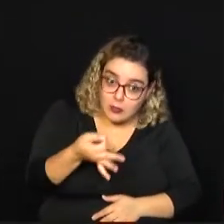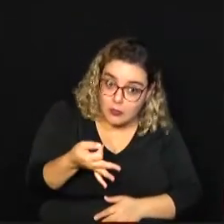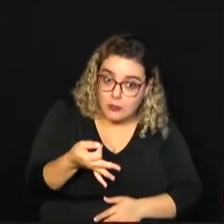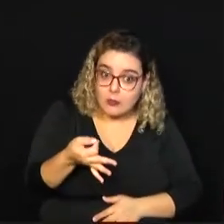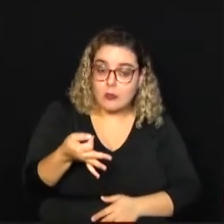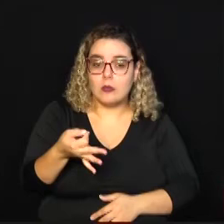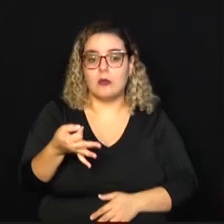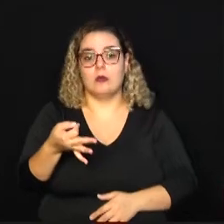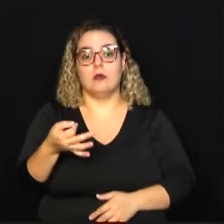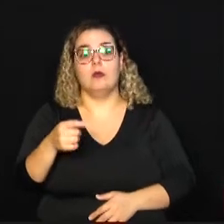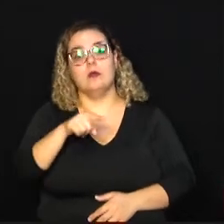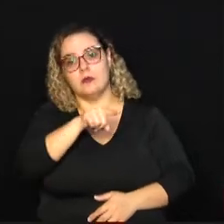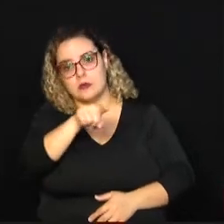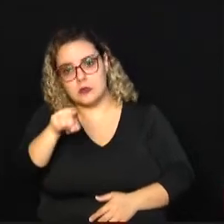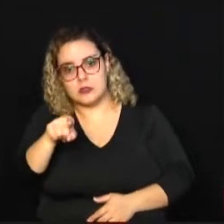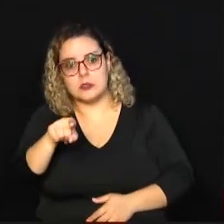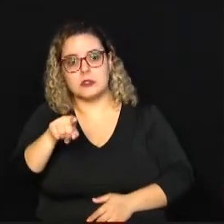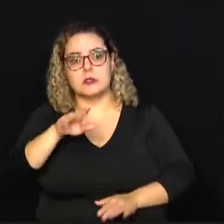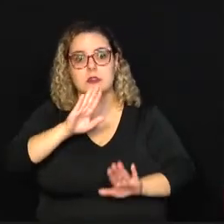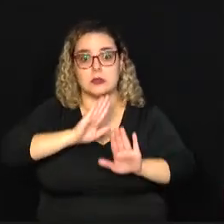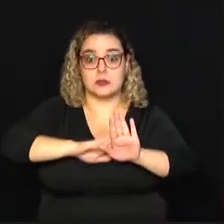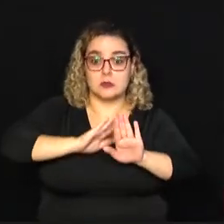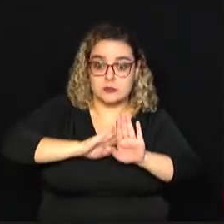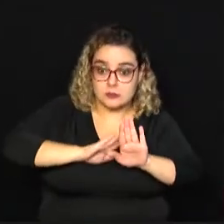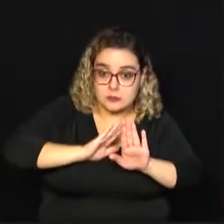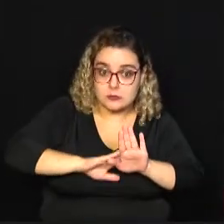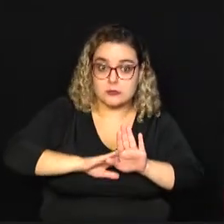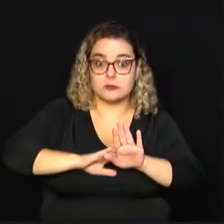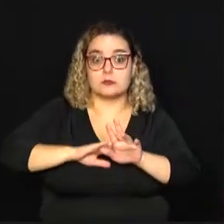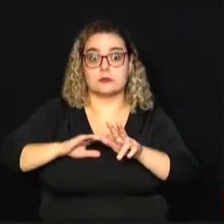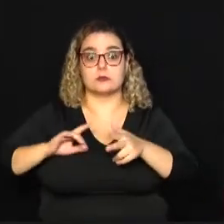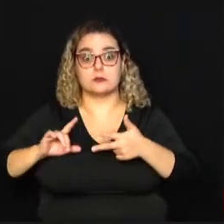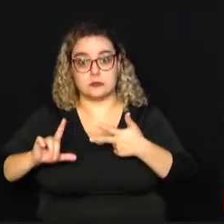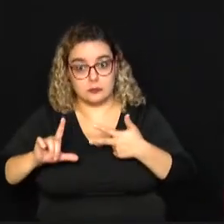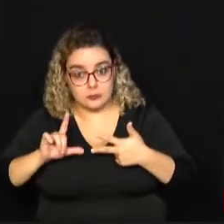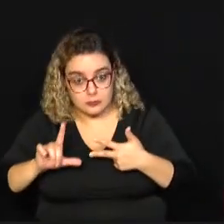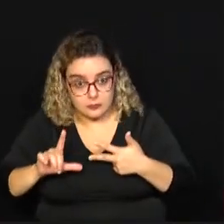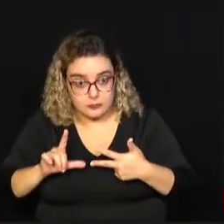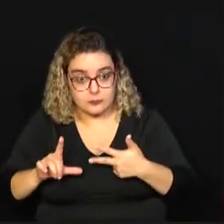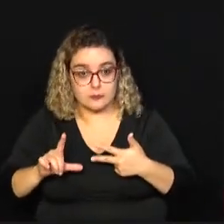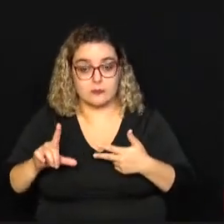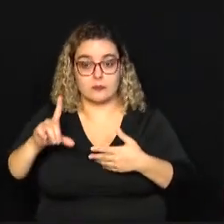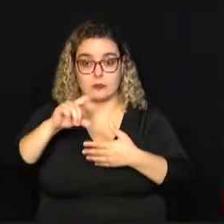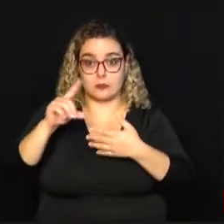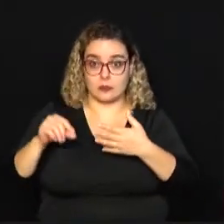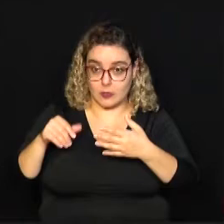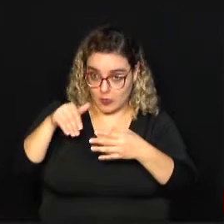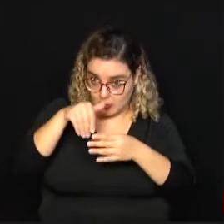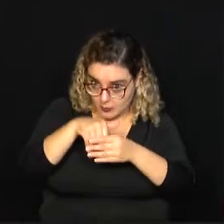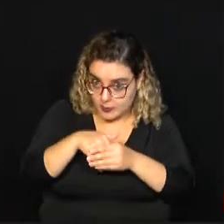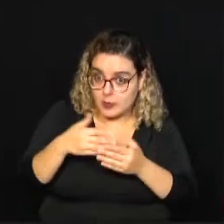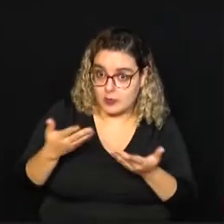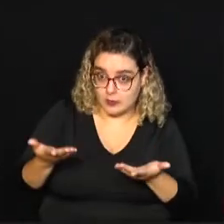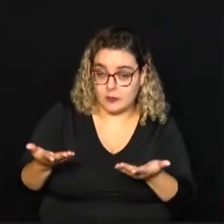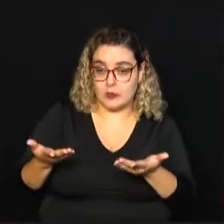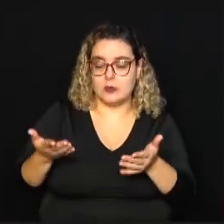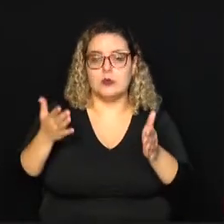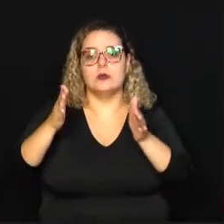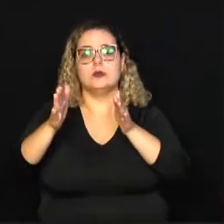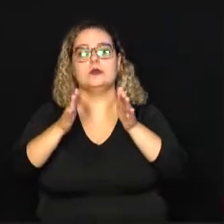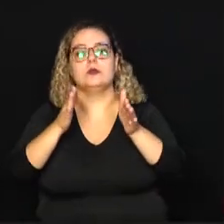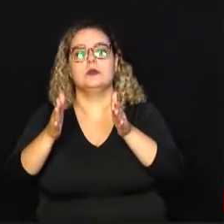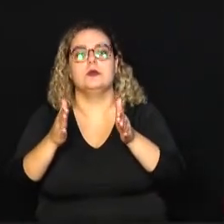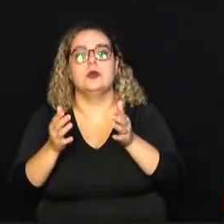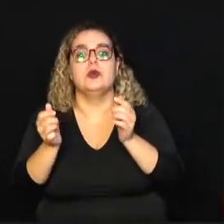afinal de contas são vocês que estão aí exercendo a tarefa que lhes foi dada pelo voto, de, nesse momento, estarem ao